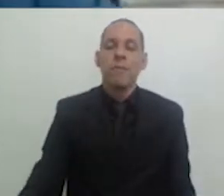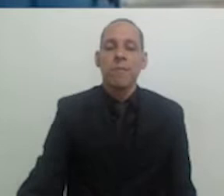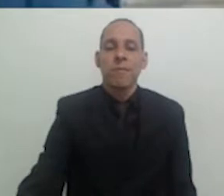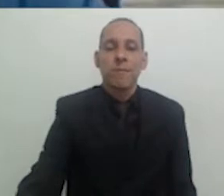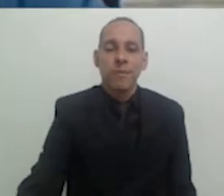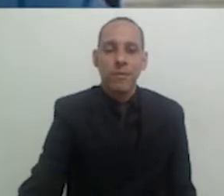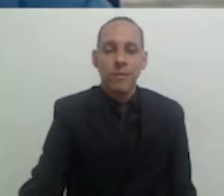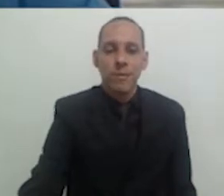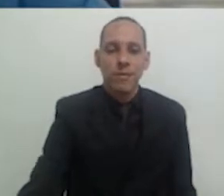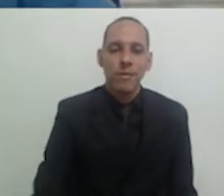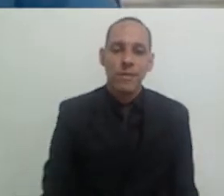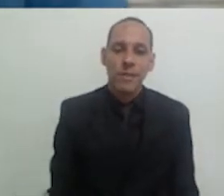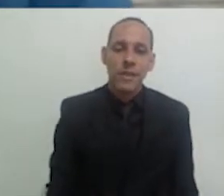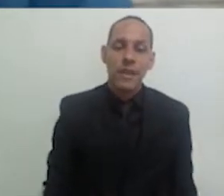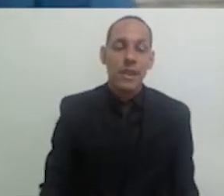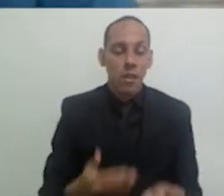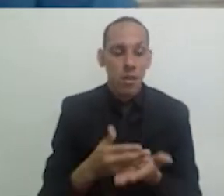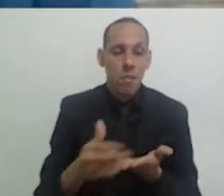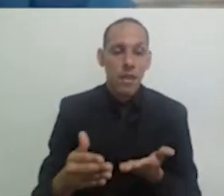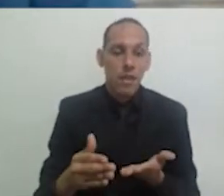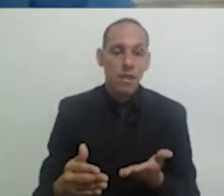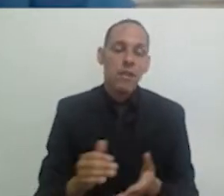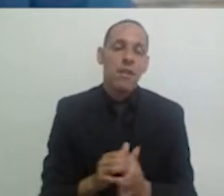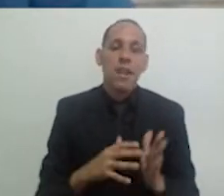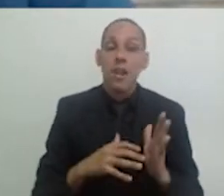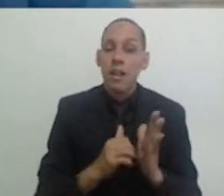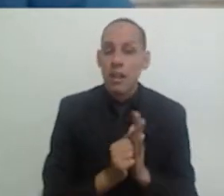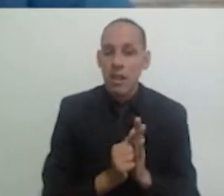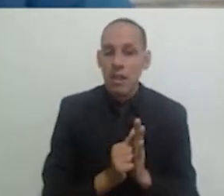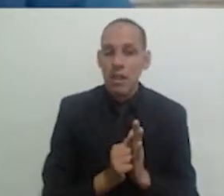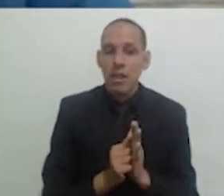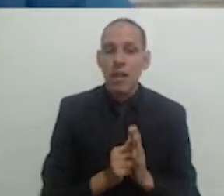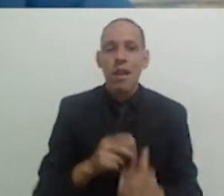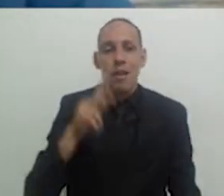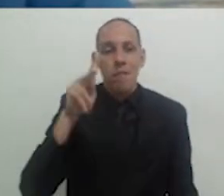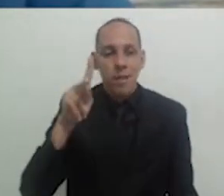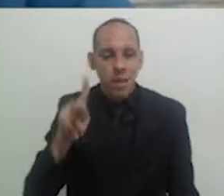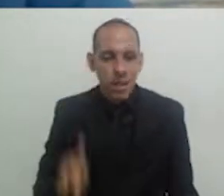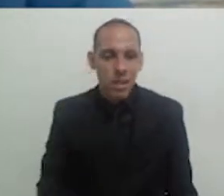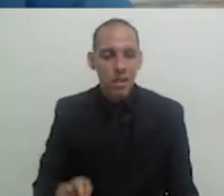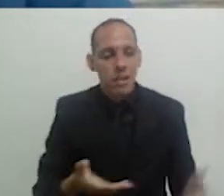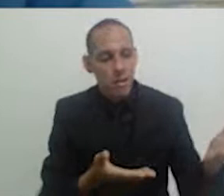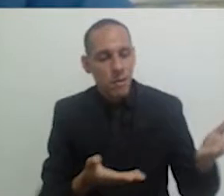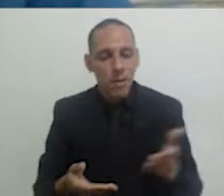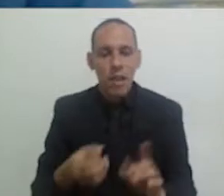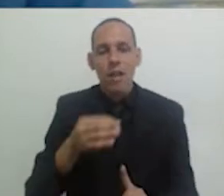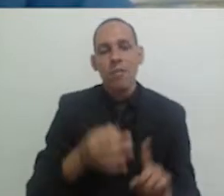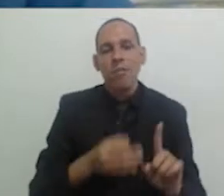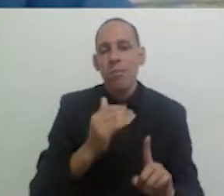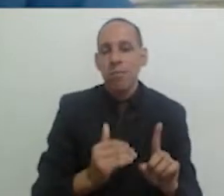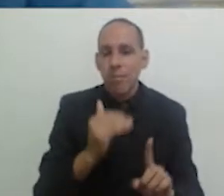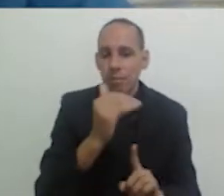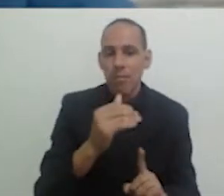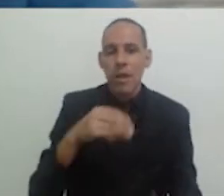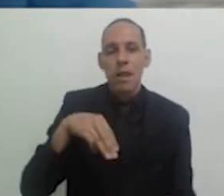Registros iniciais. Presidência das boas-vindas ao desembargador Amaury Moura, que retorna após período de